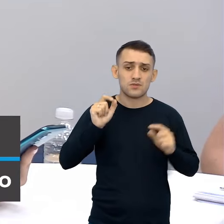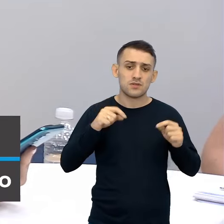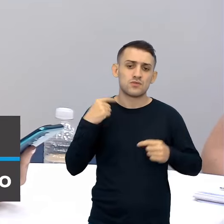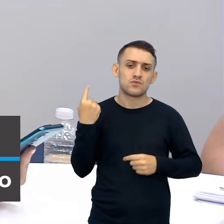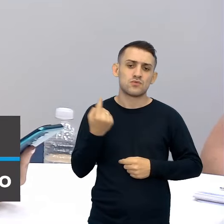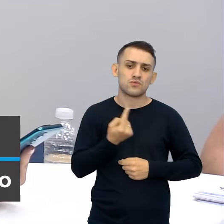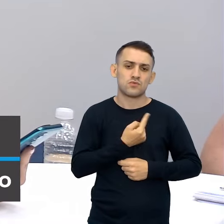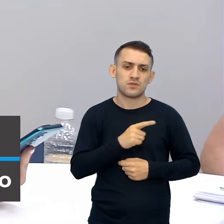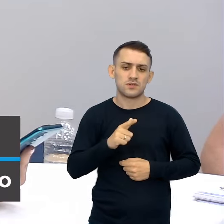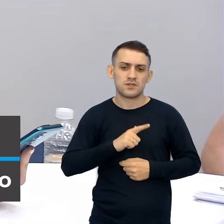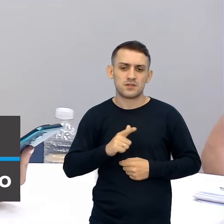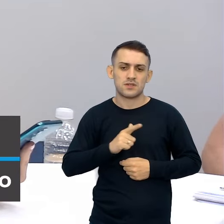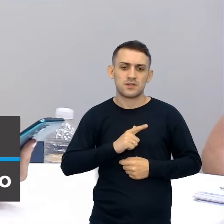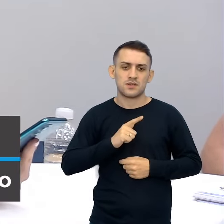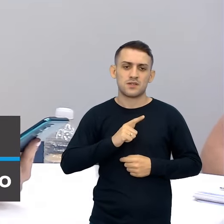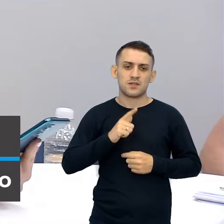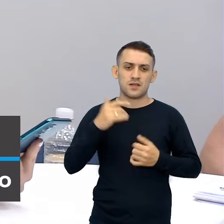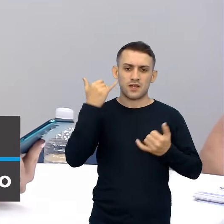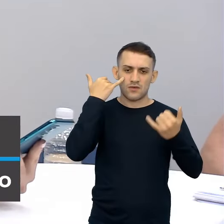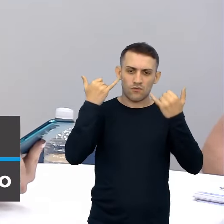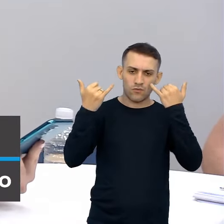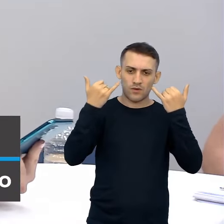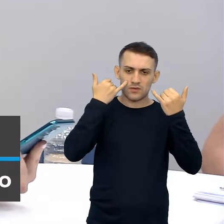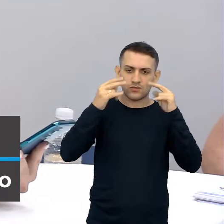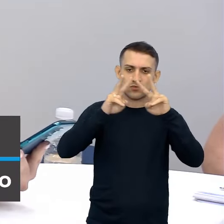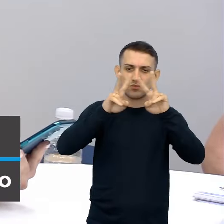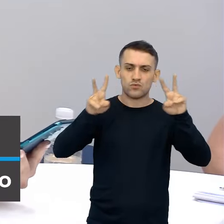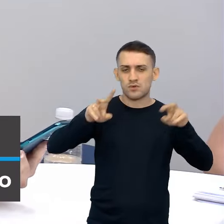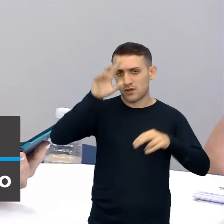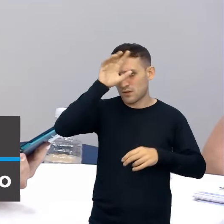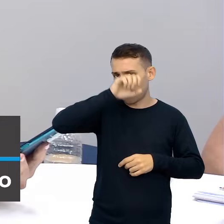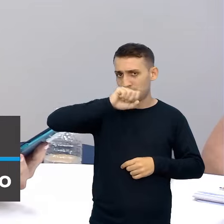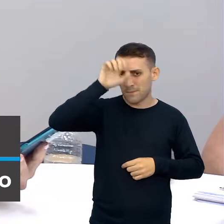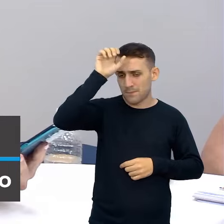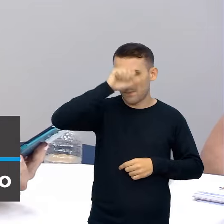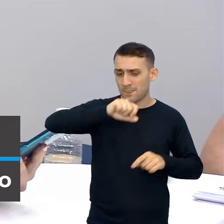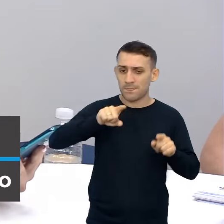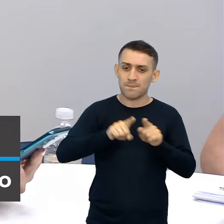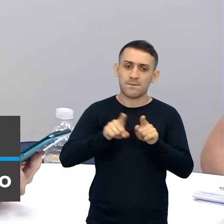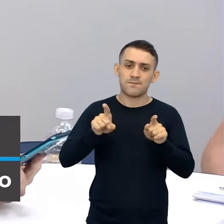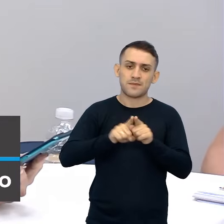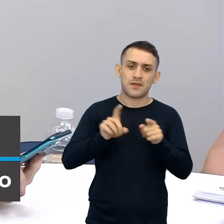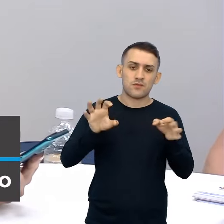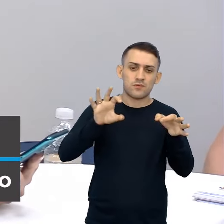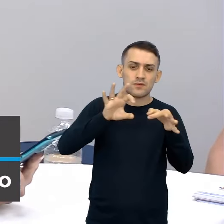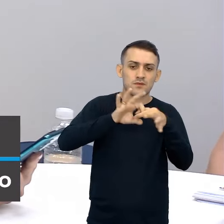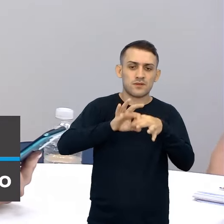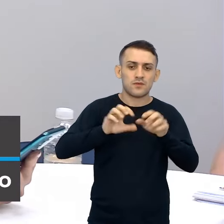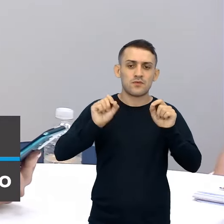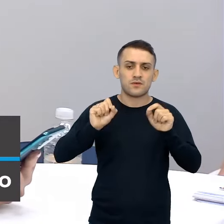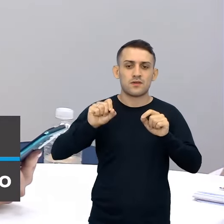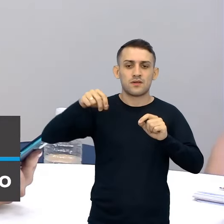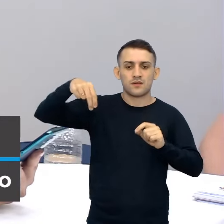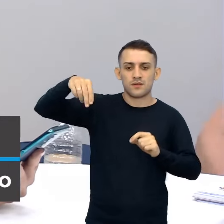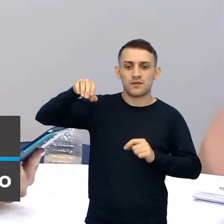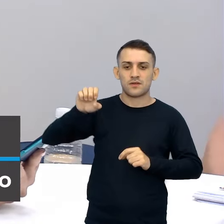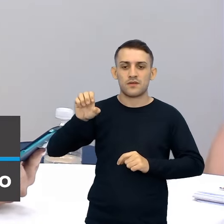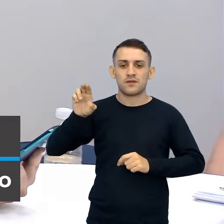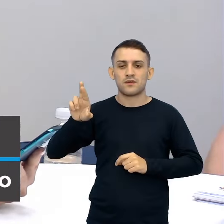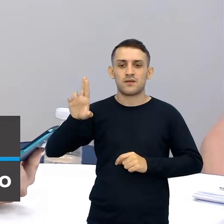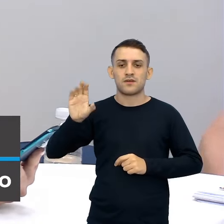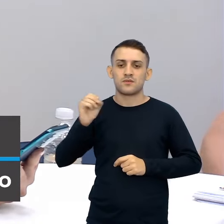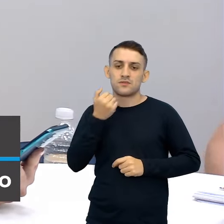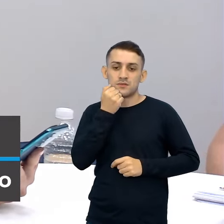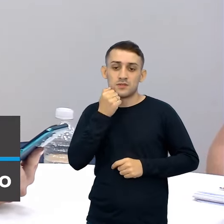você traz essas questões ligadas à aprendizagem, ligadas inclusive à neurociência, né? E aí